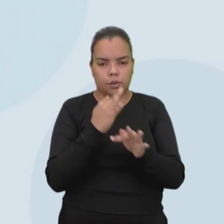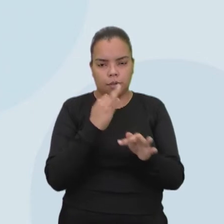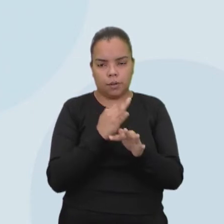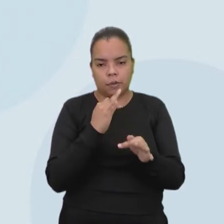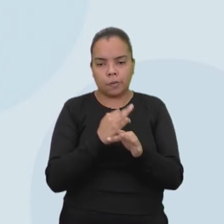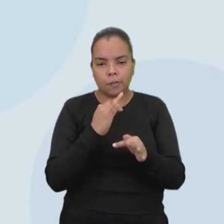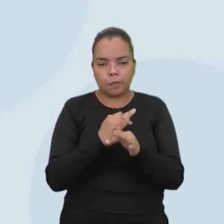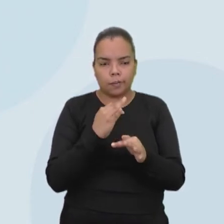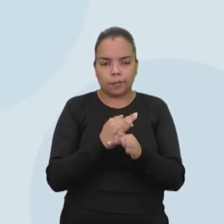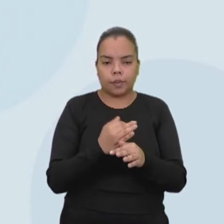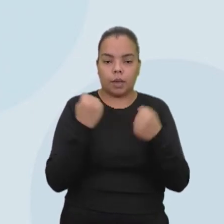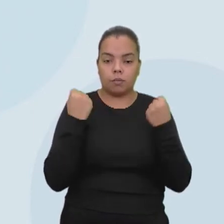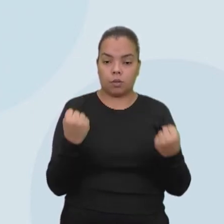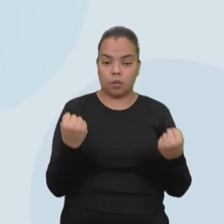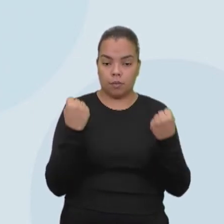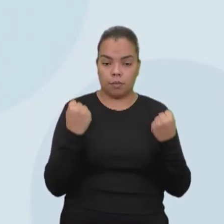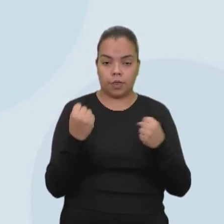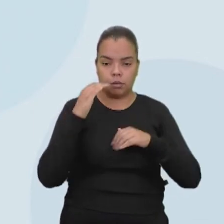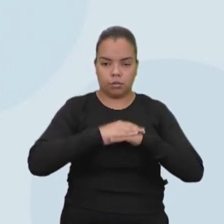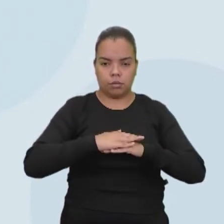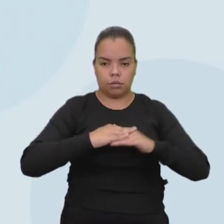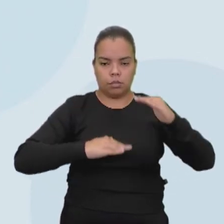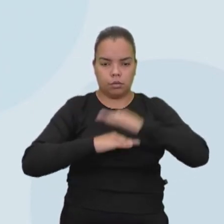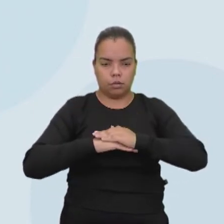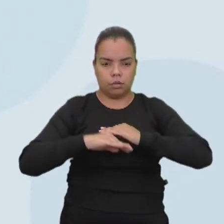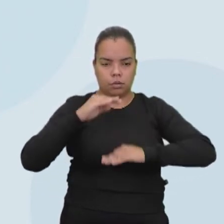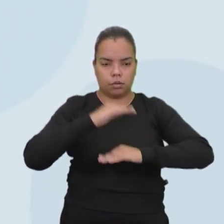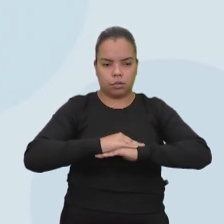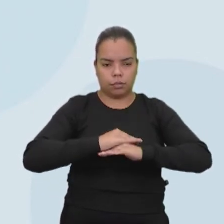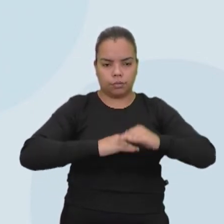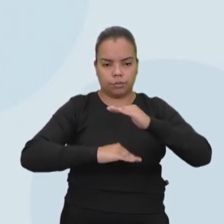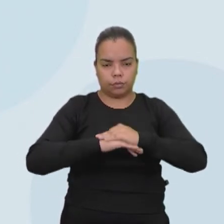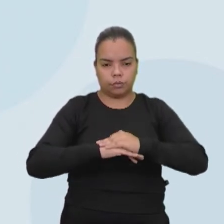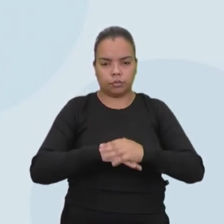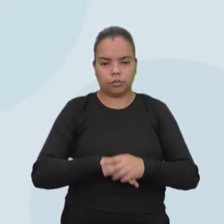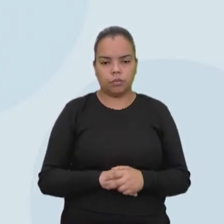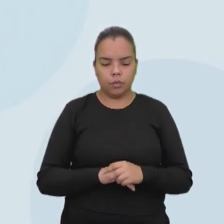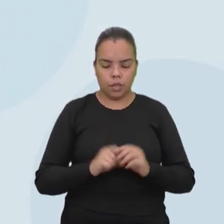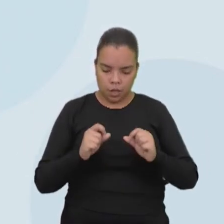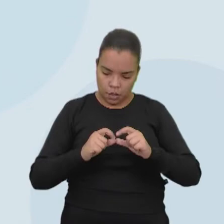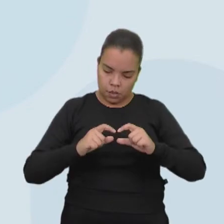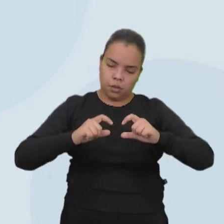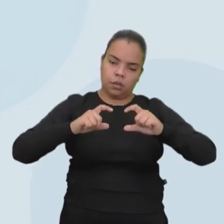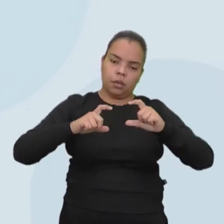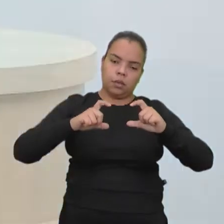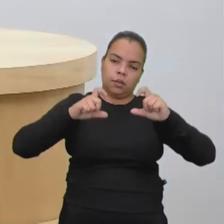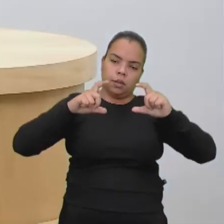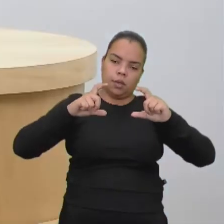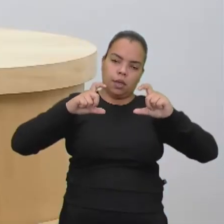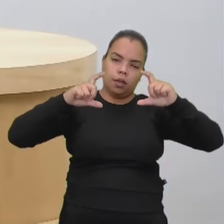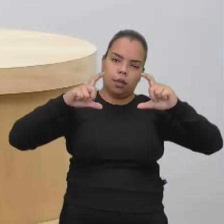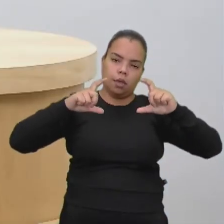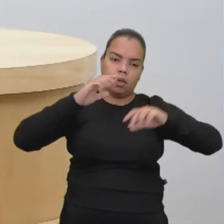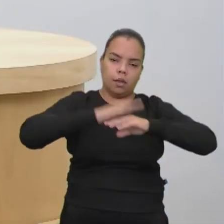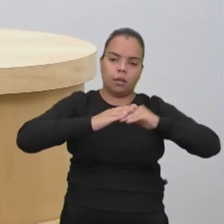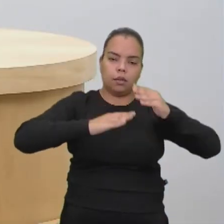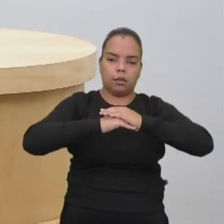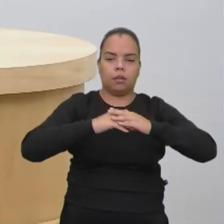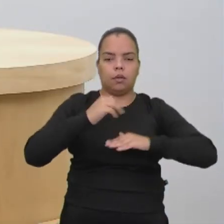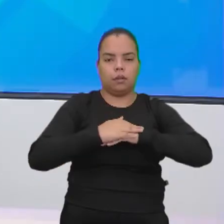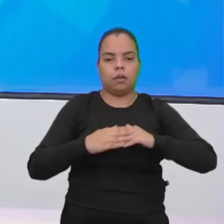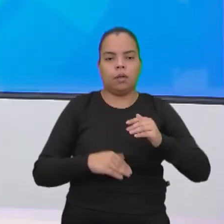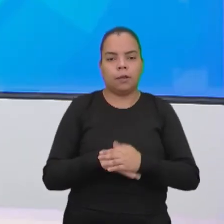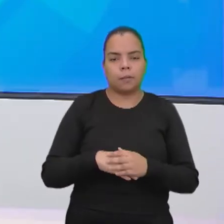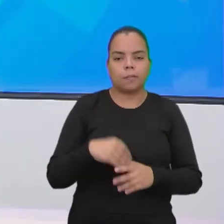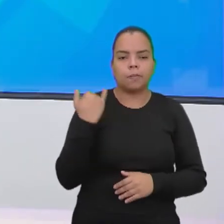dos sedimentos sobrepostos, que é o decréscimo no volume e na porosidade. E é interessante retratar isso.